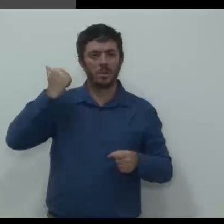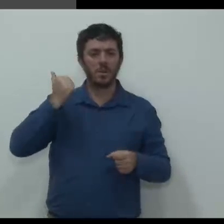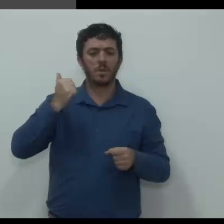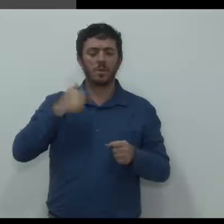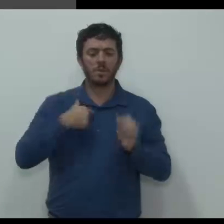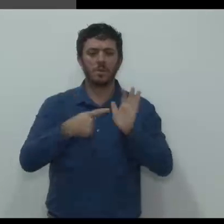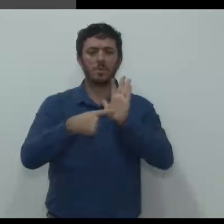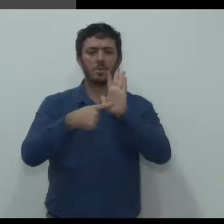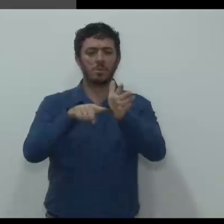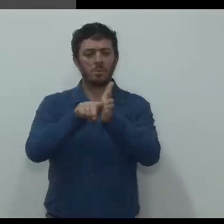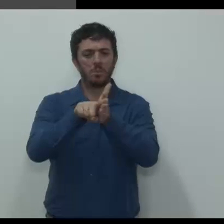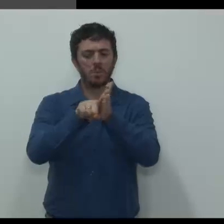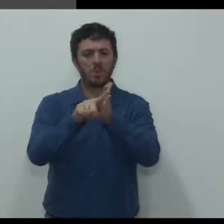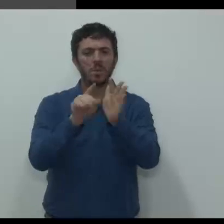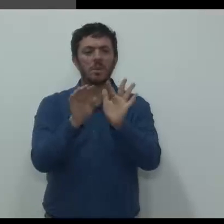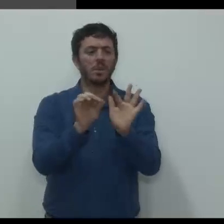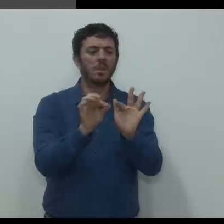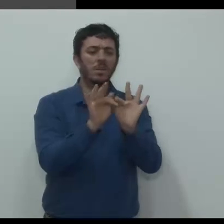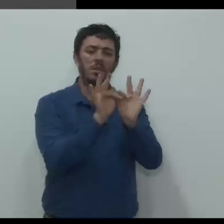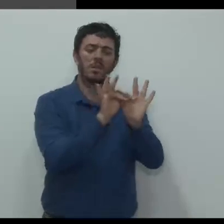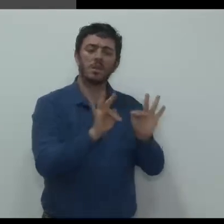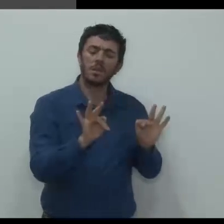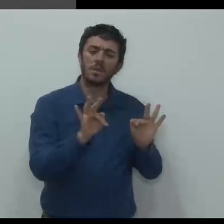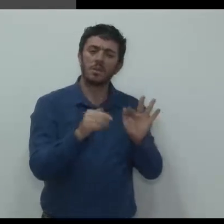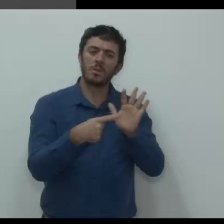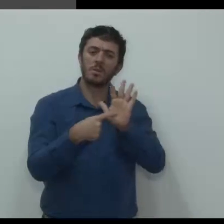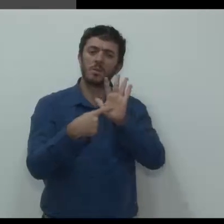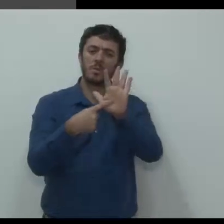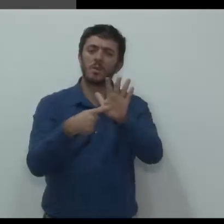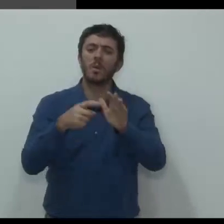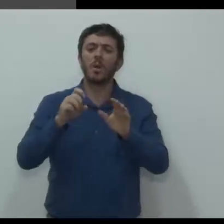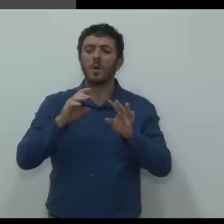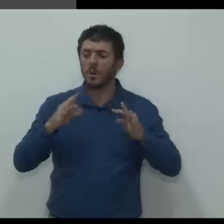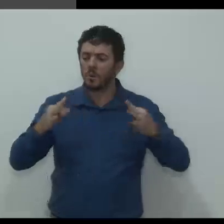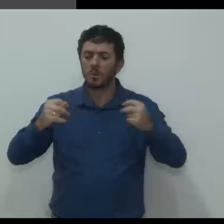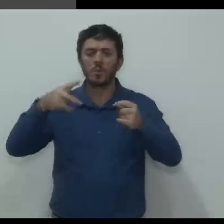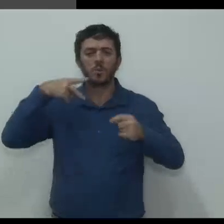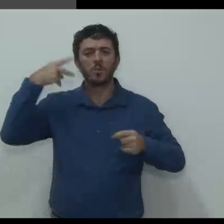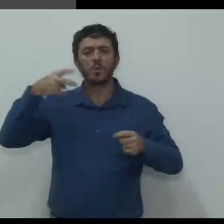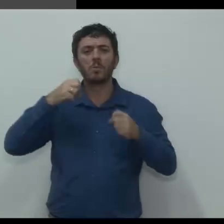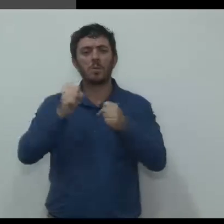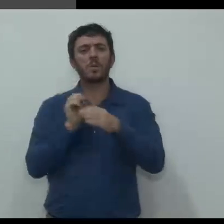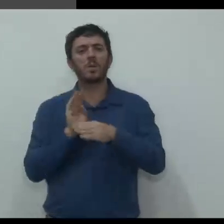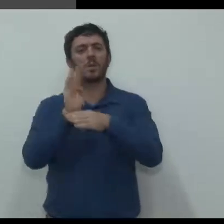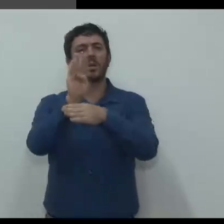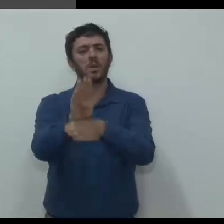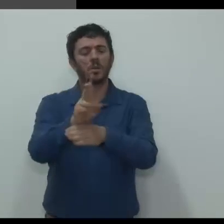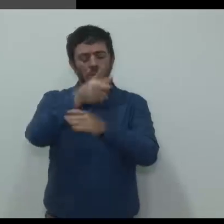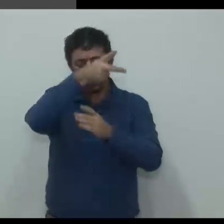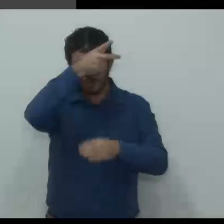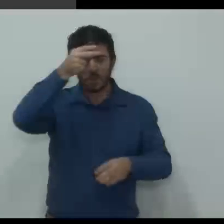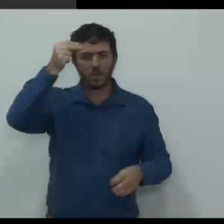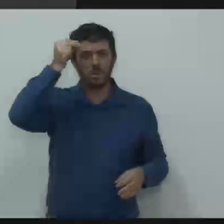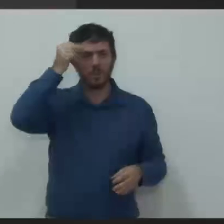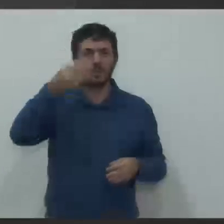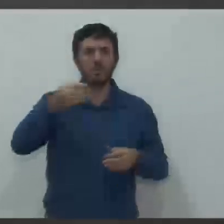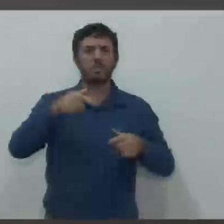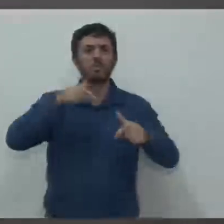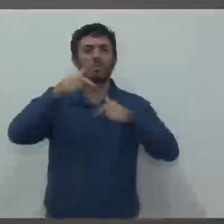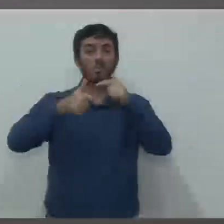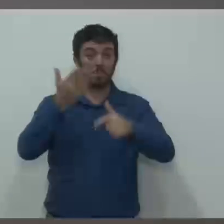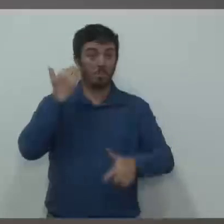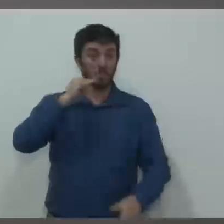simples, colocar todas as indicações dos vereadores dessa casa, pode ajudar no direcionamento ali da Prefeitura. Né? Então, esse foi mais um trabalho em